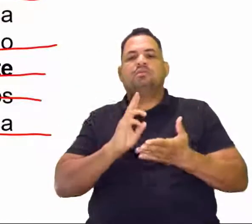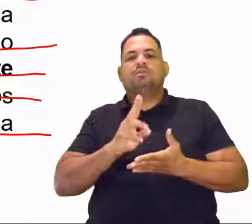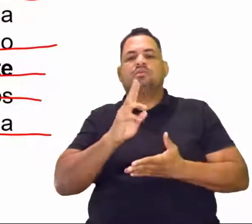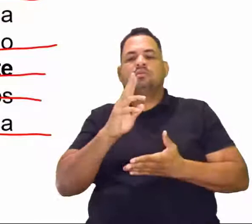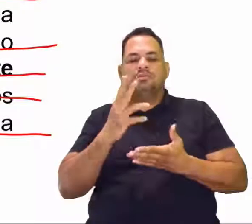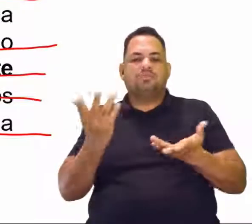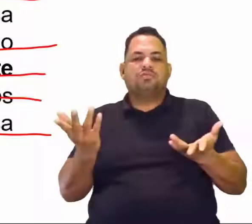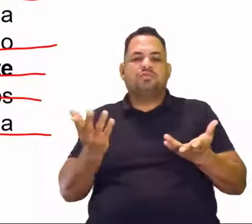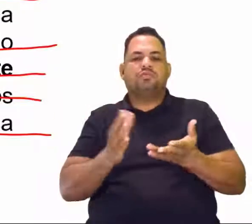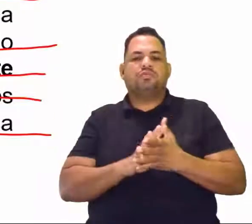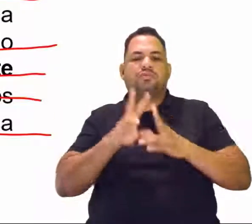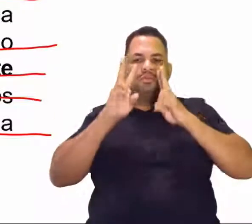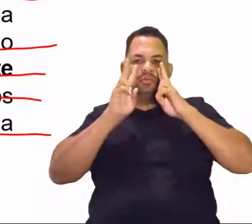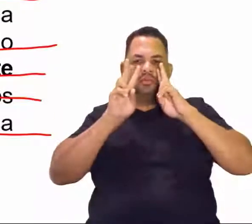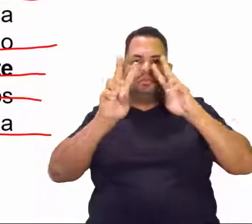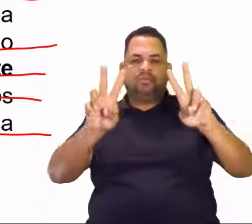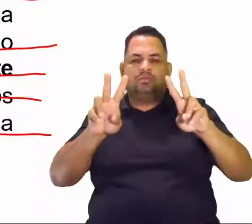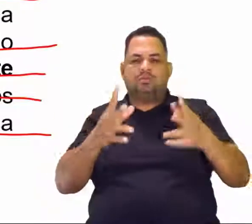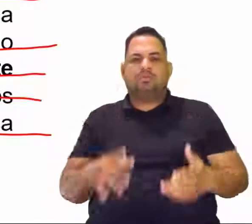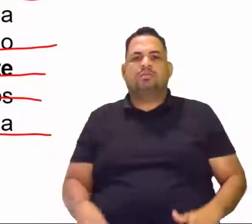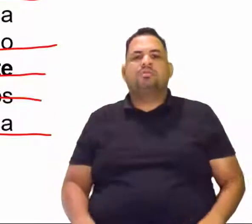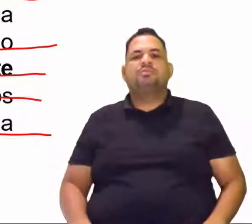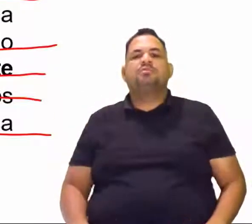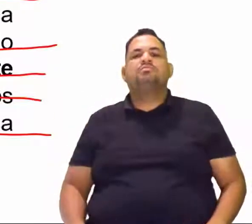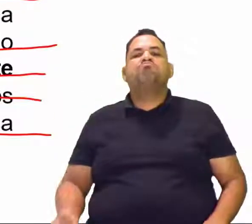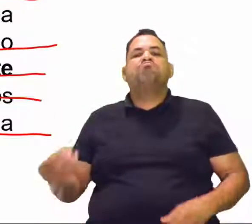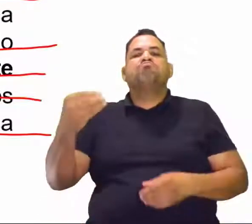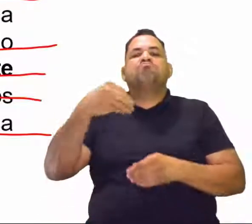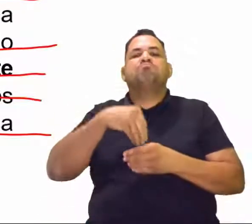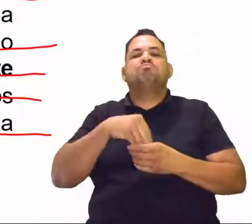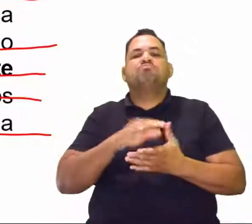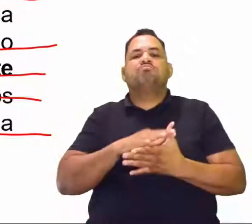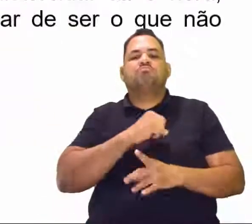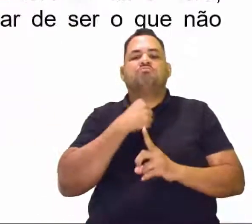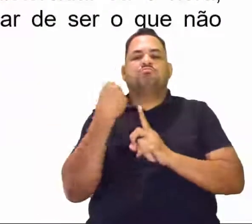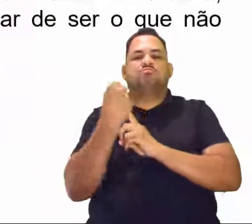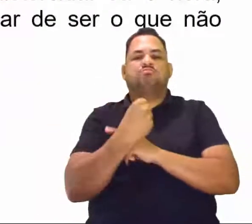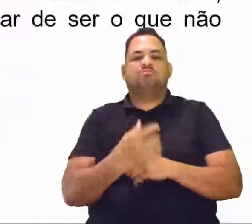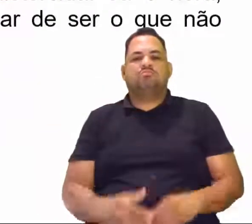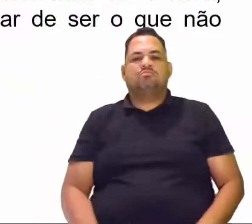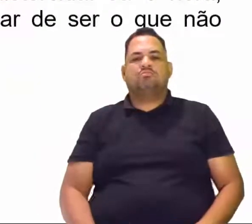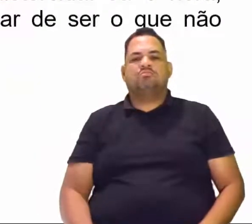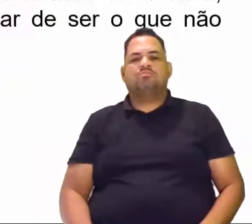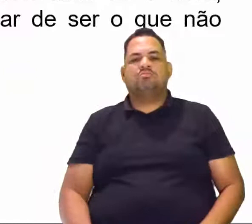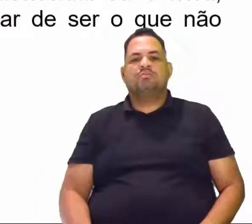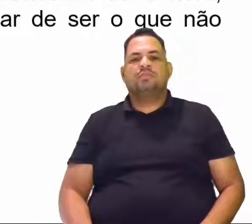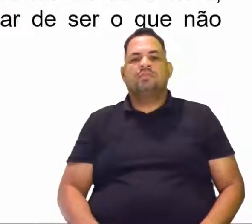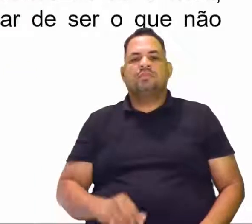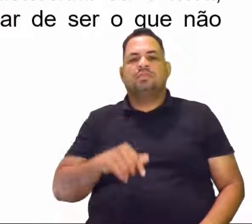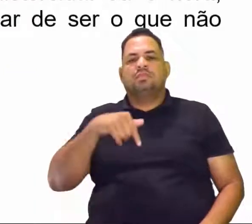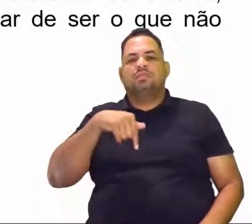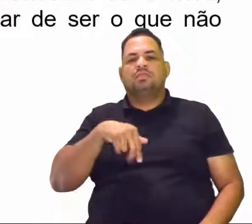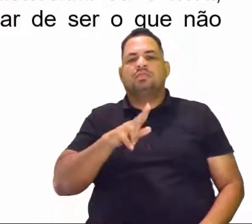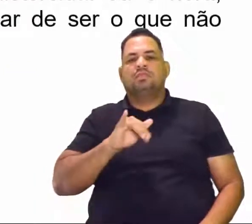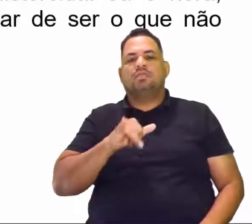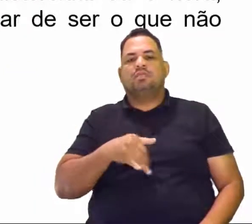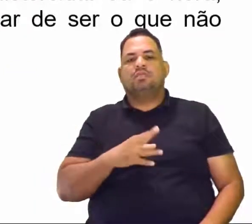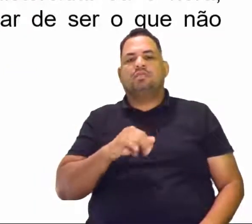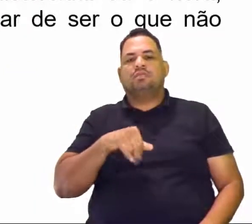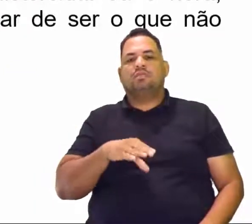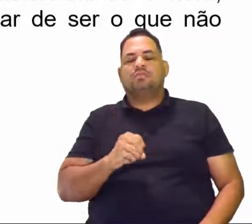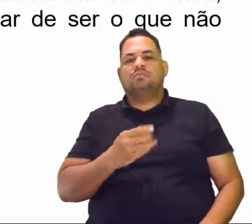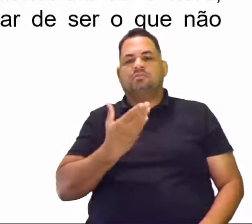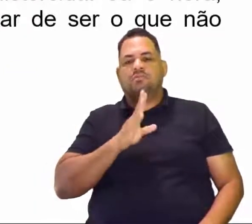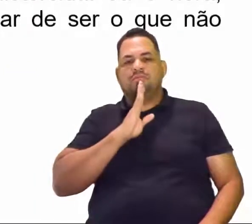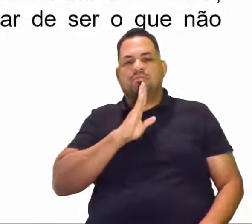continua presente Essa visão do colonialismo que está presente dentro da nossa sociedade eu trouxe o que ramo para vocês para